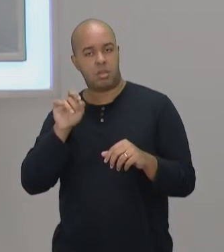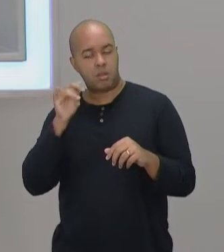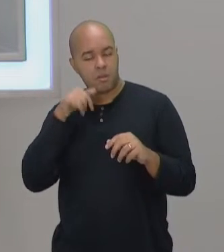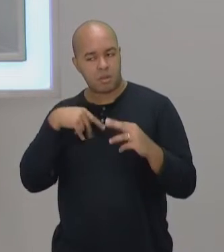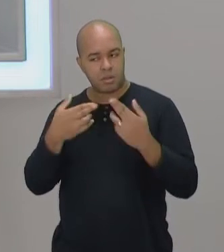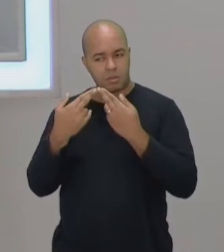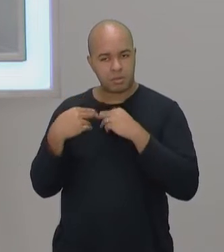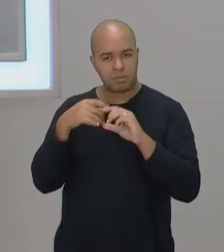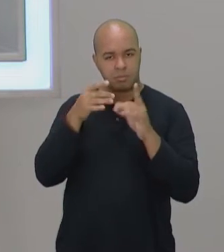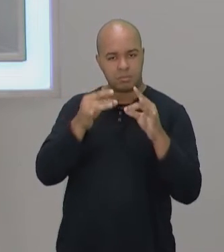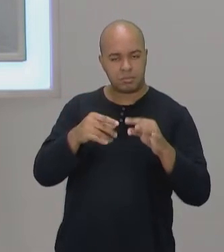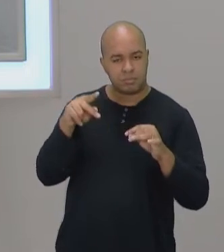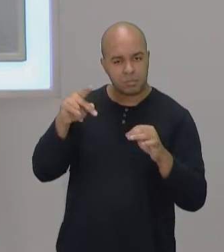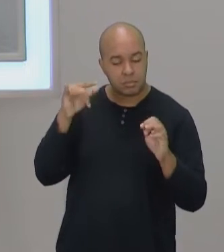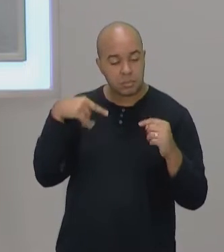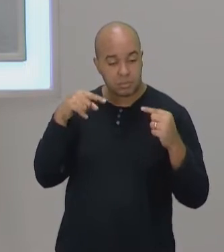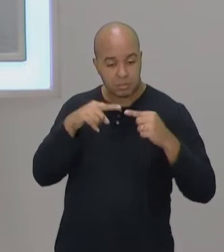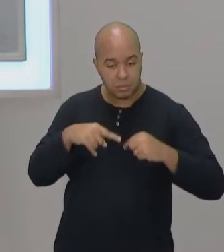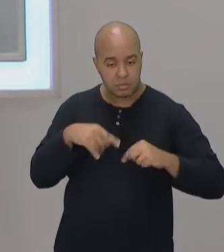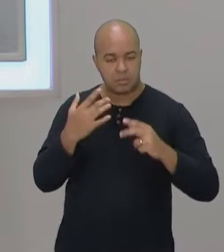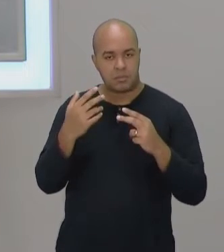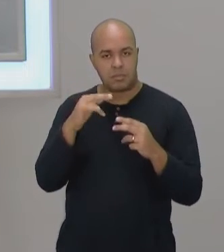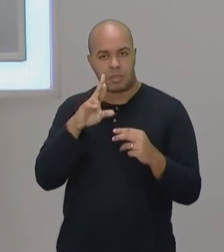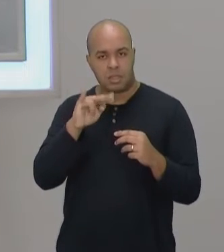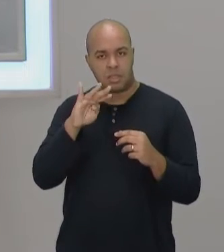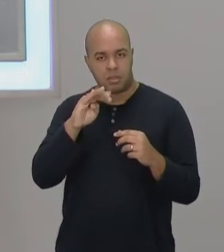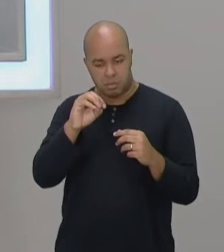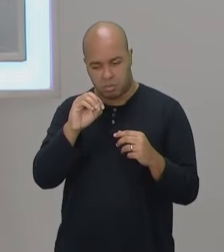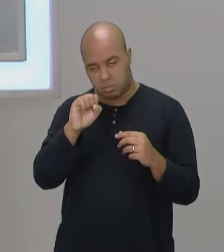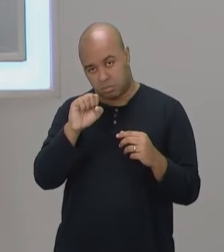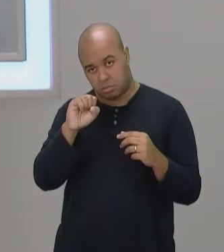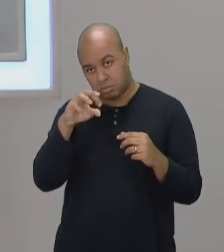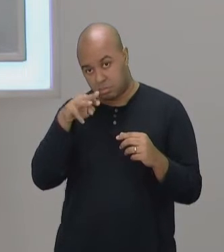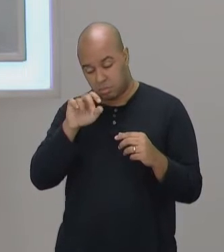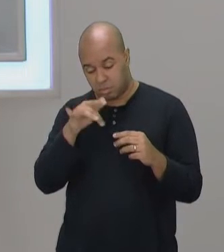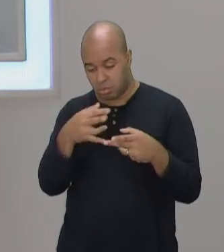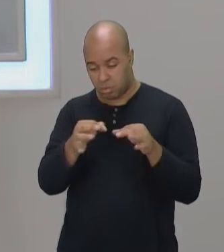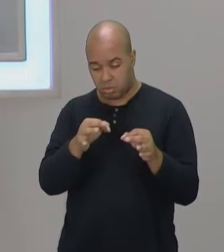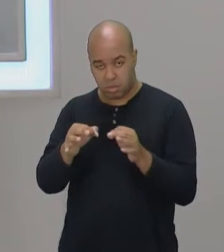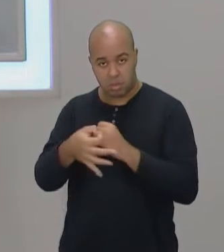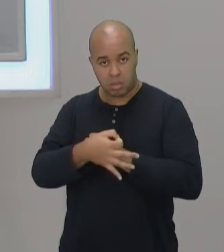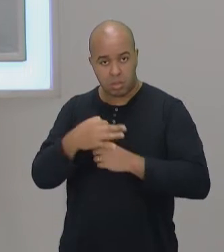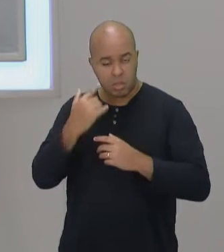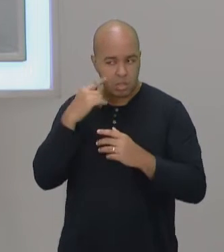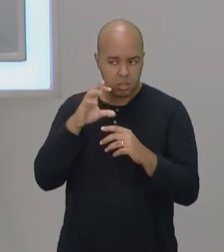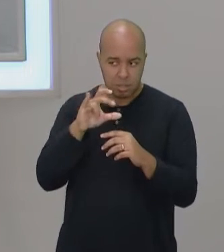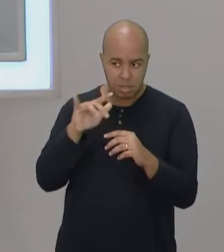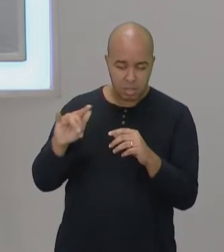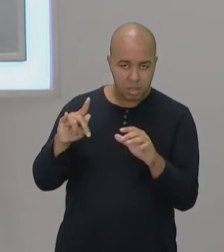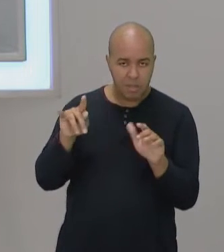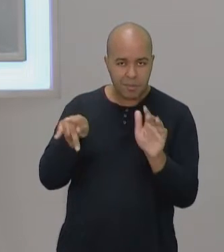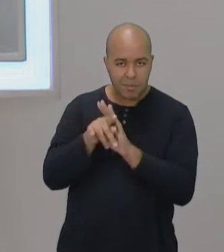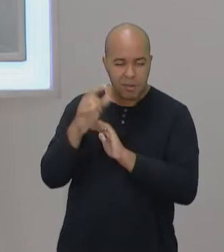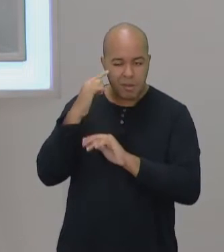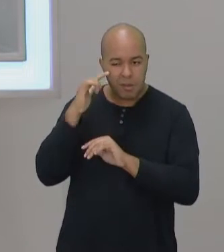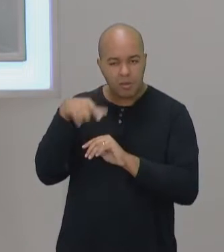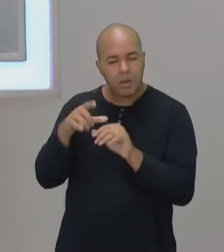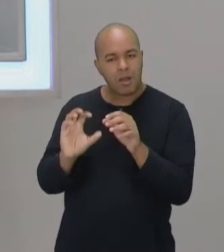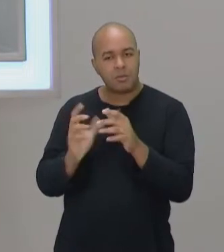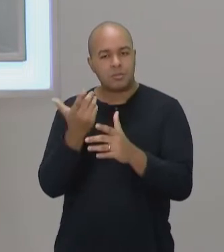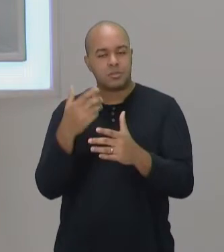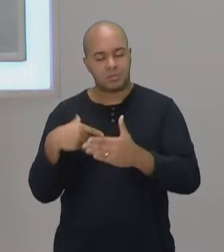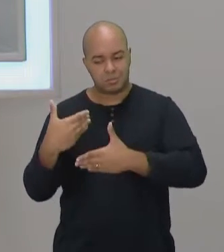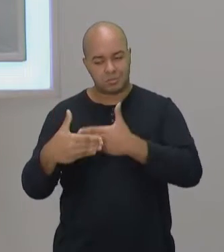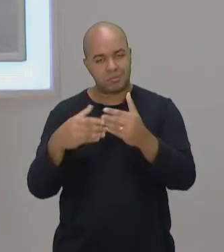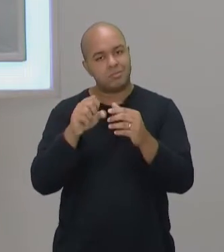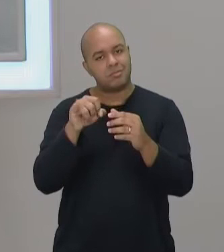síntese proteica. Está presente lá nos ribossomos, né? São organelas celulares onde acontece o processo